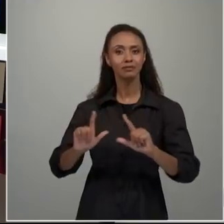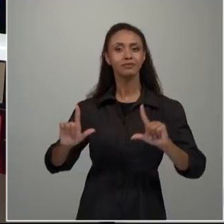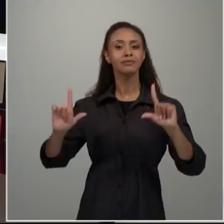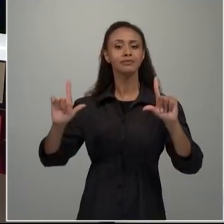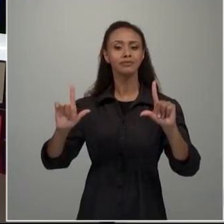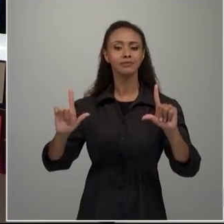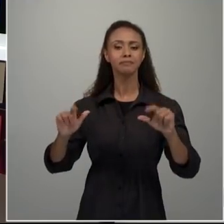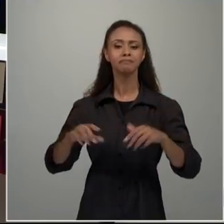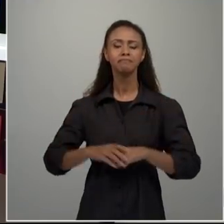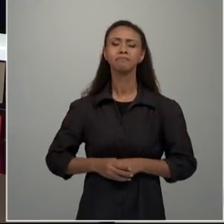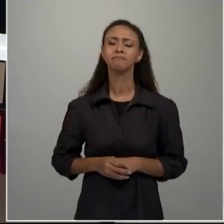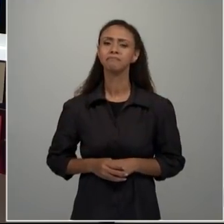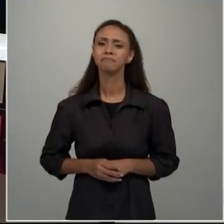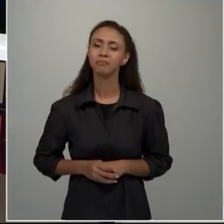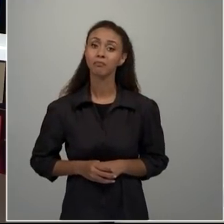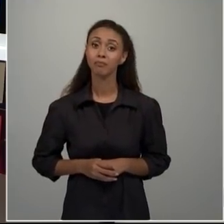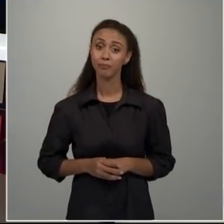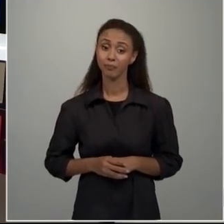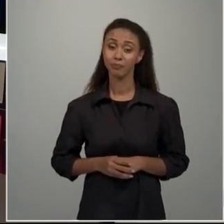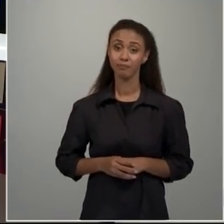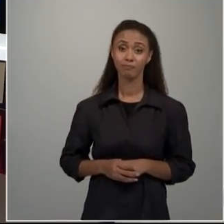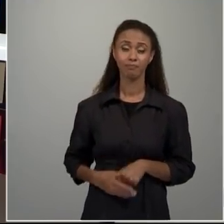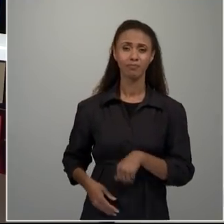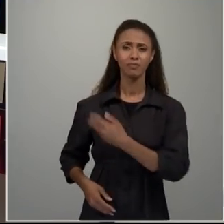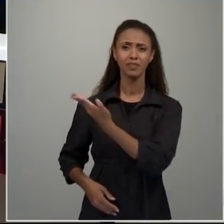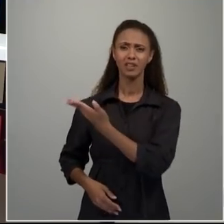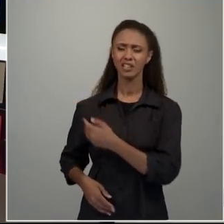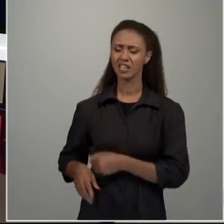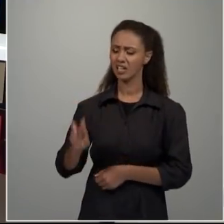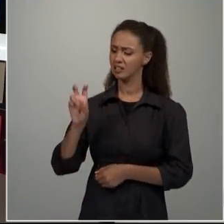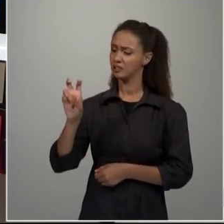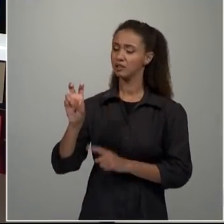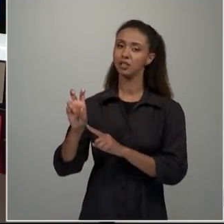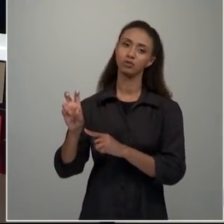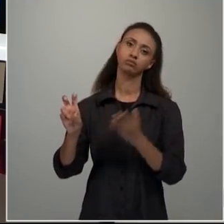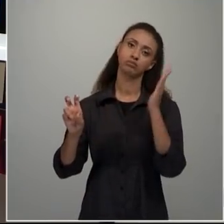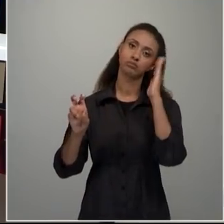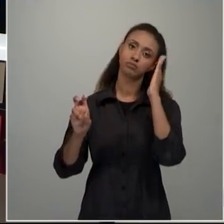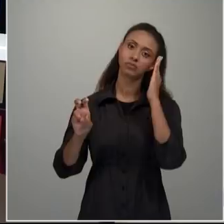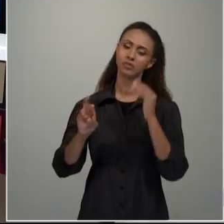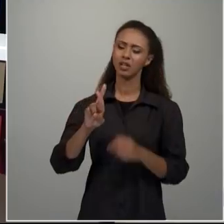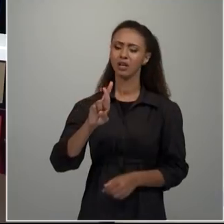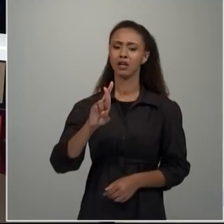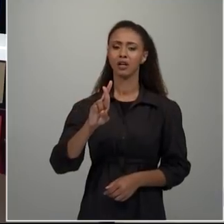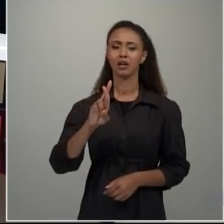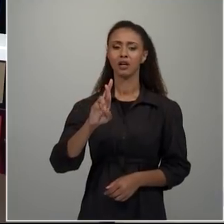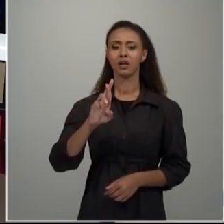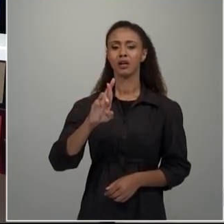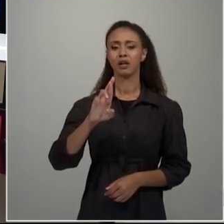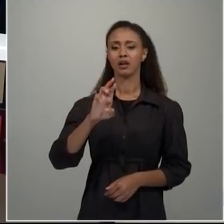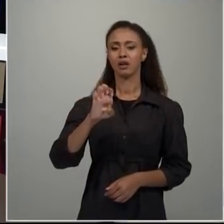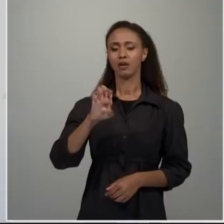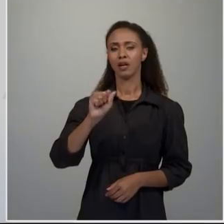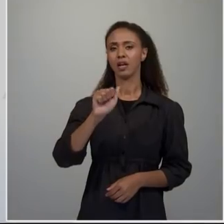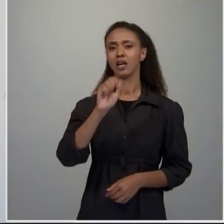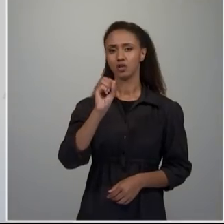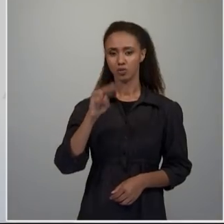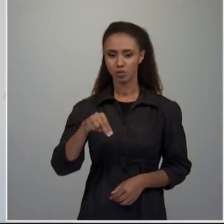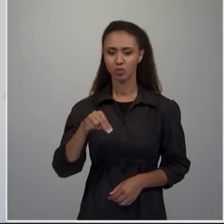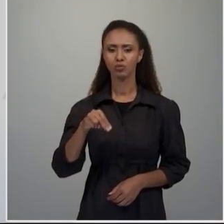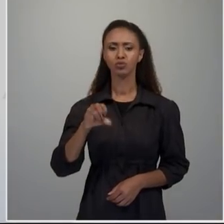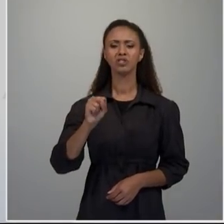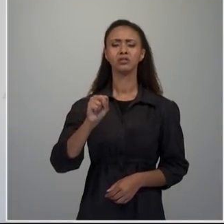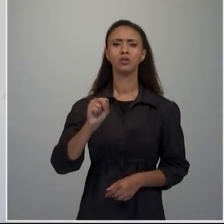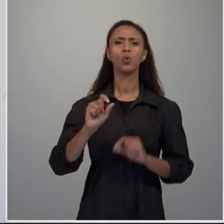não faz juízos 50 que eu sei que avisa se não sei vou procurar fim com alguma coisa que os robôs